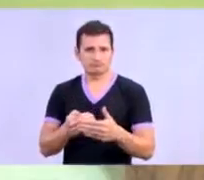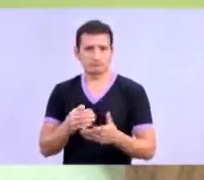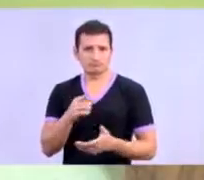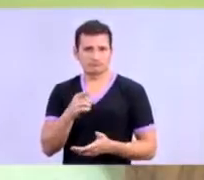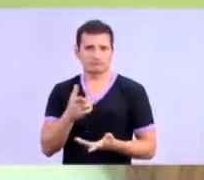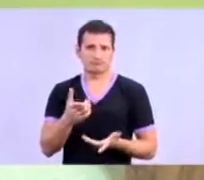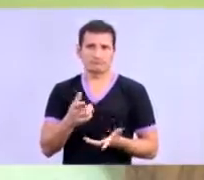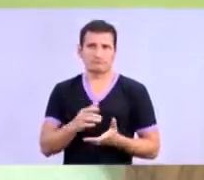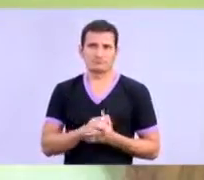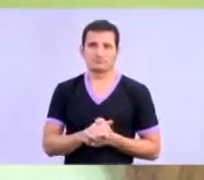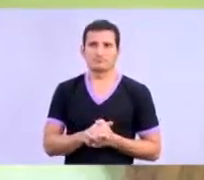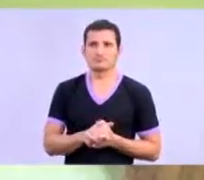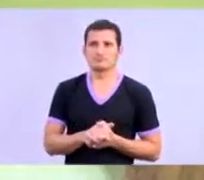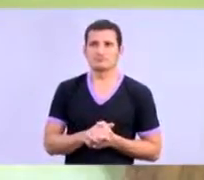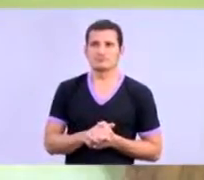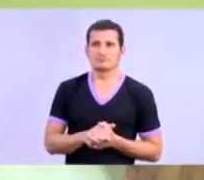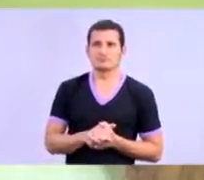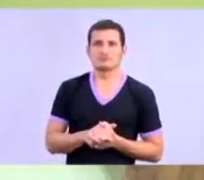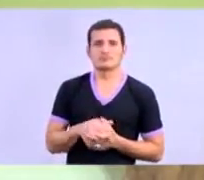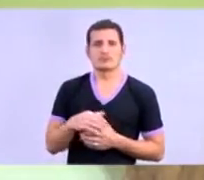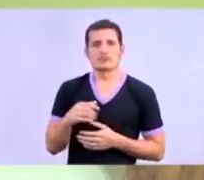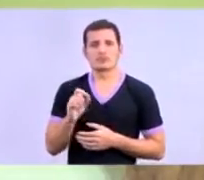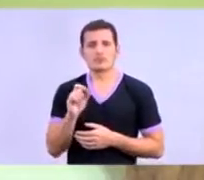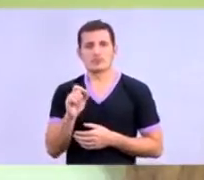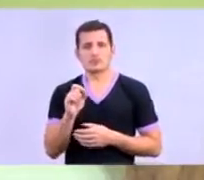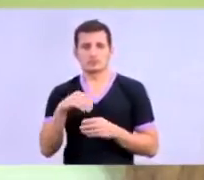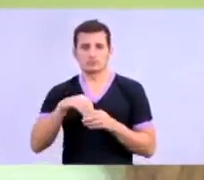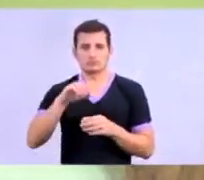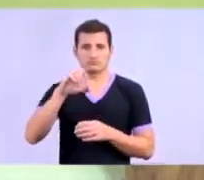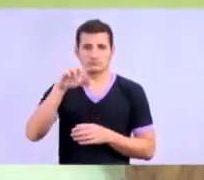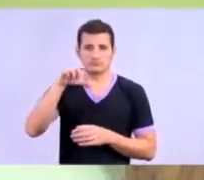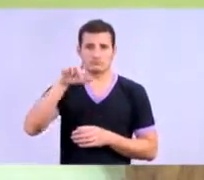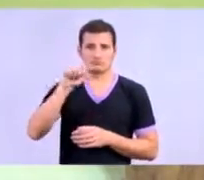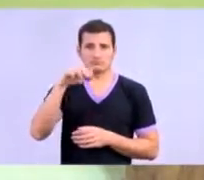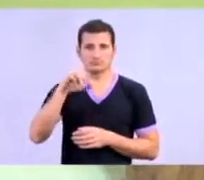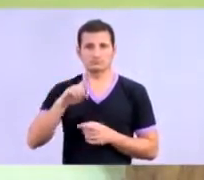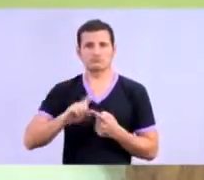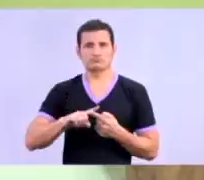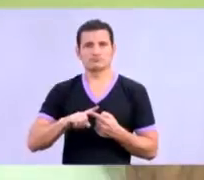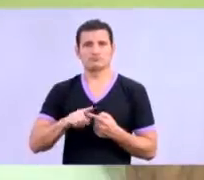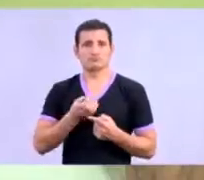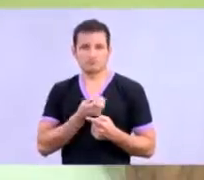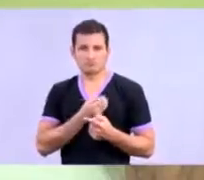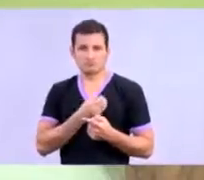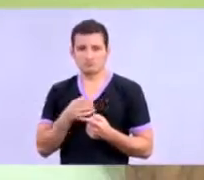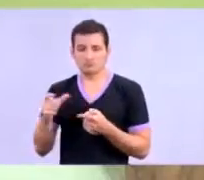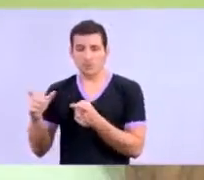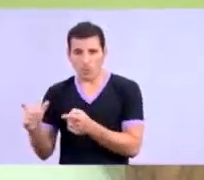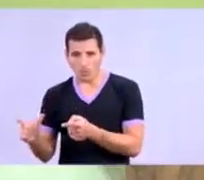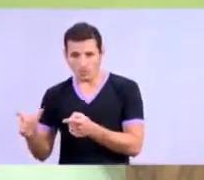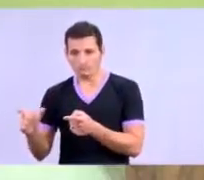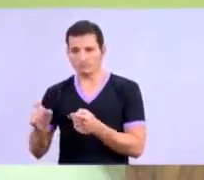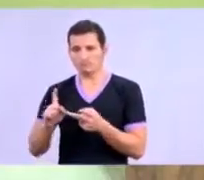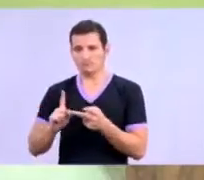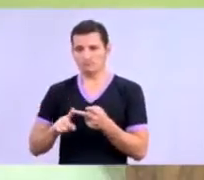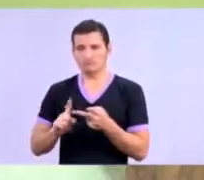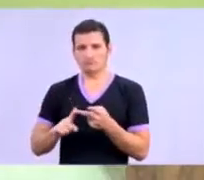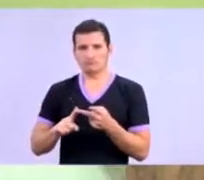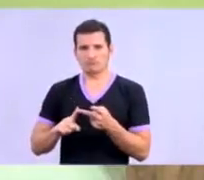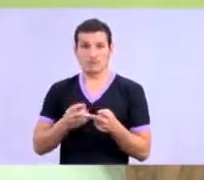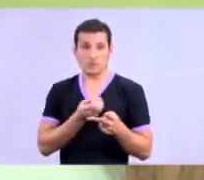quadro. O quadro é formado com o endereço de destino e o endereço de origem, que é o endereço do dispositivo que está enviando,